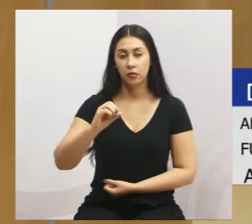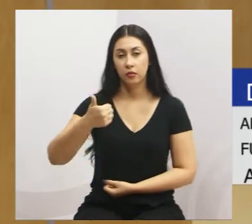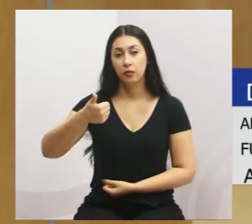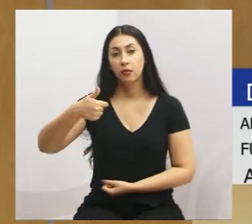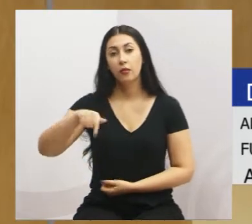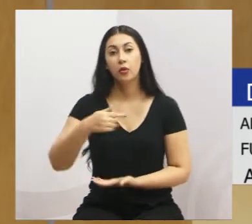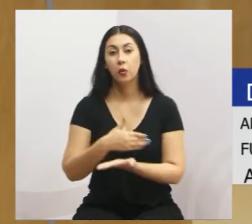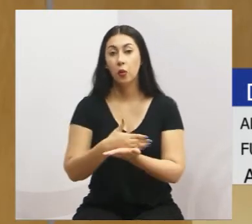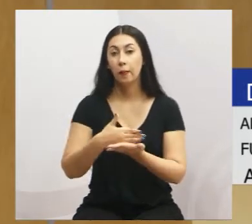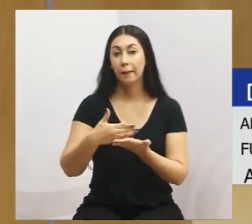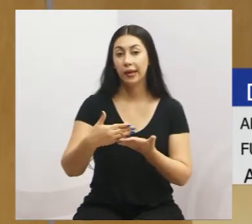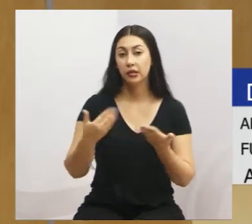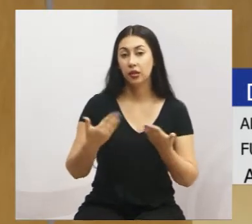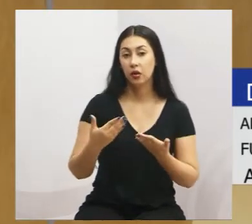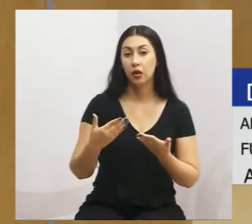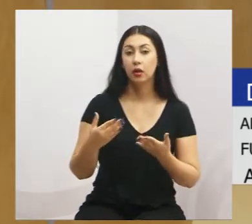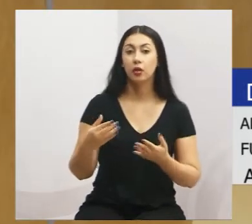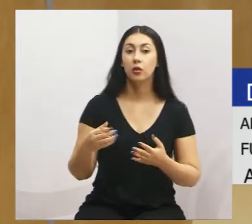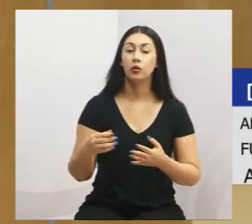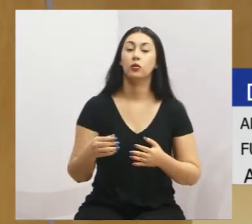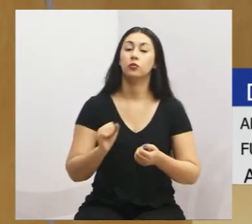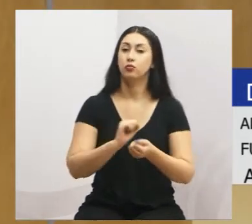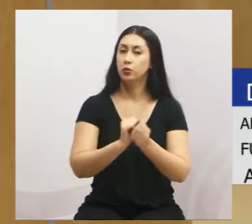vigorar com a seguinte alteração.